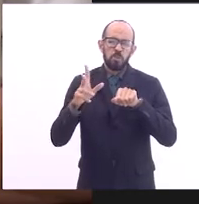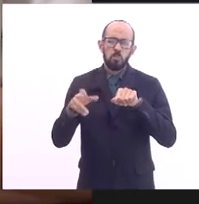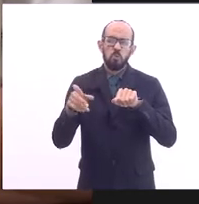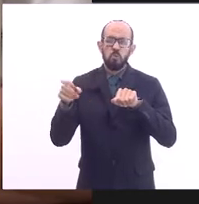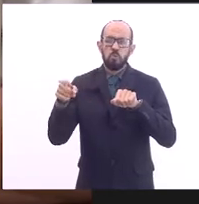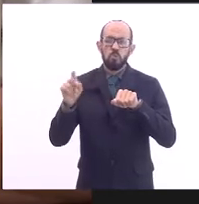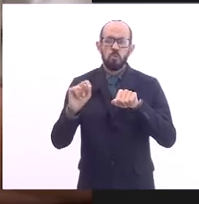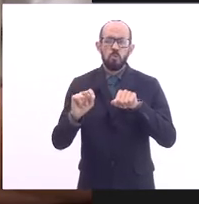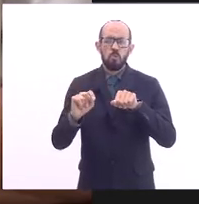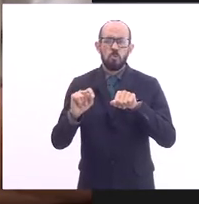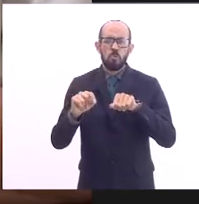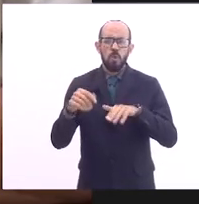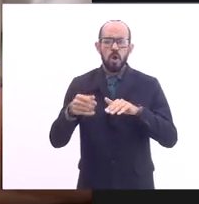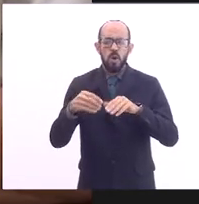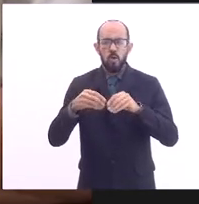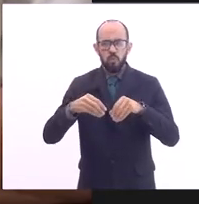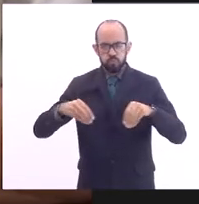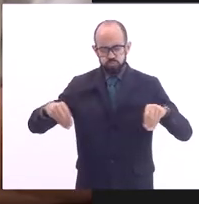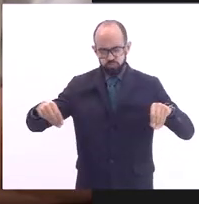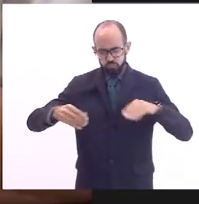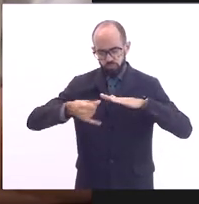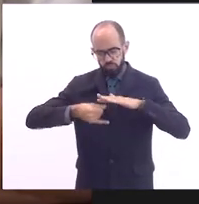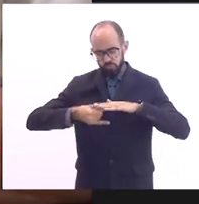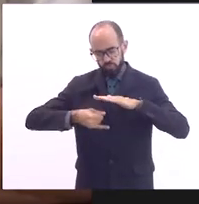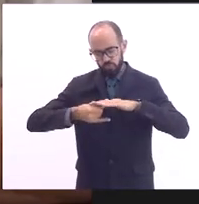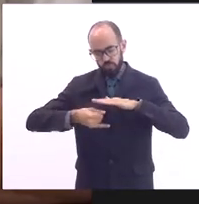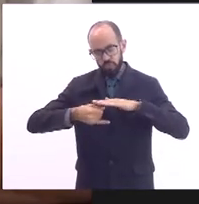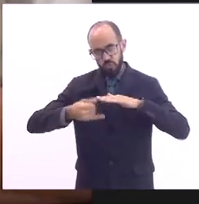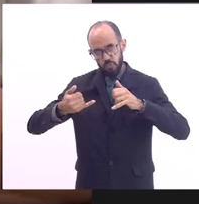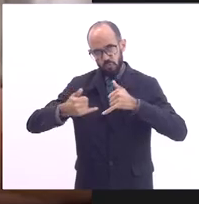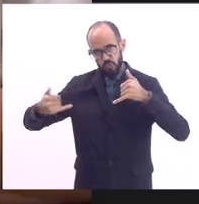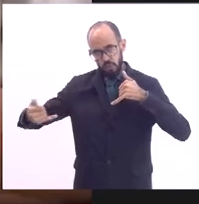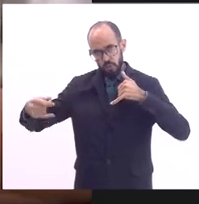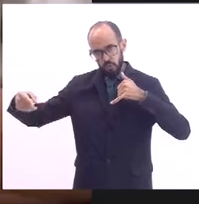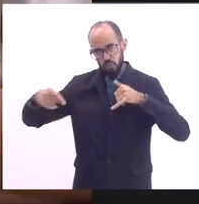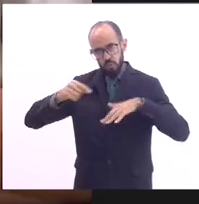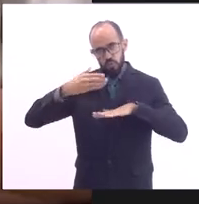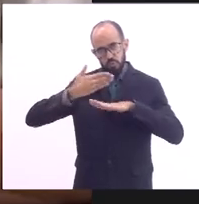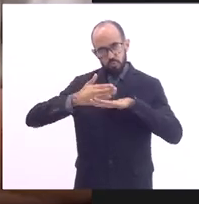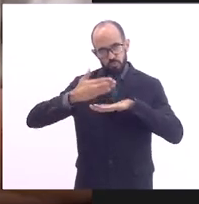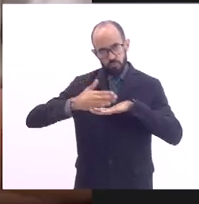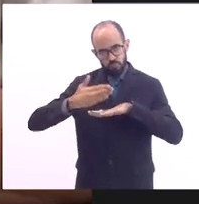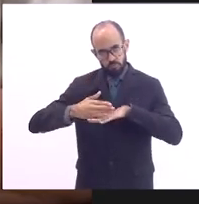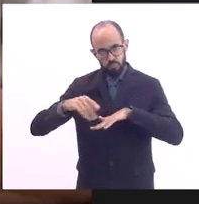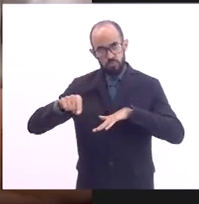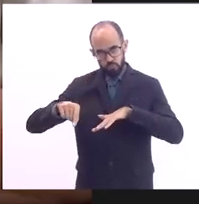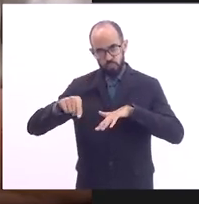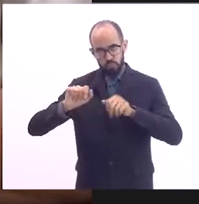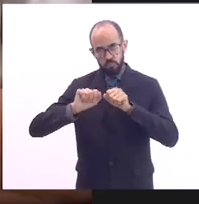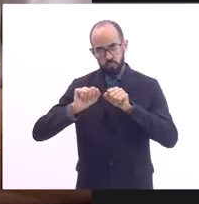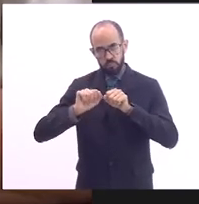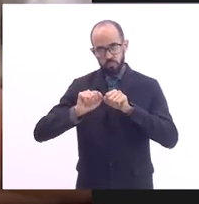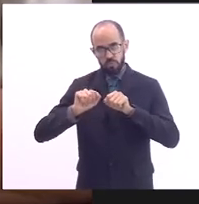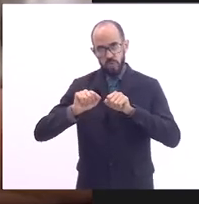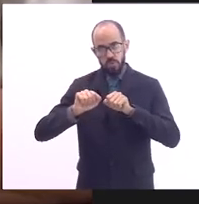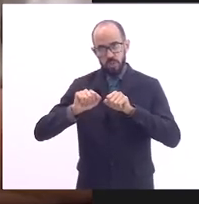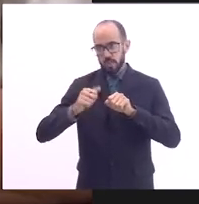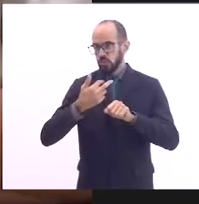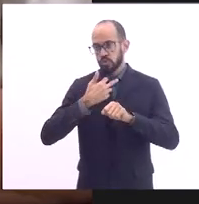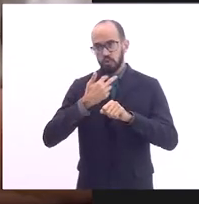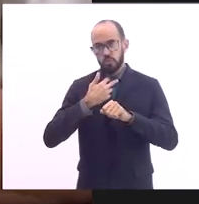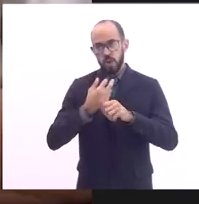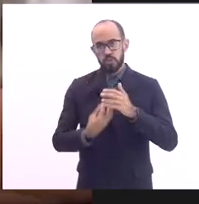a parte de subterrâneos, de execução de subterrâneos, e não há como